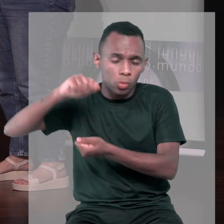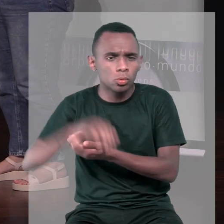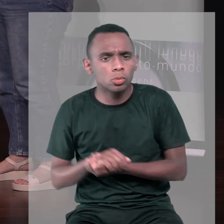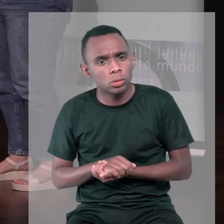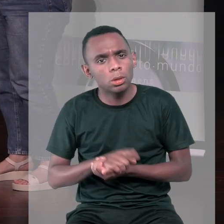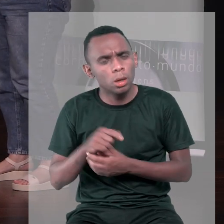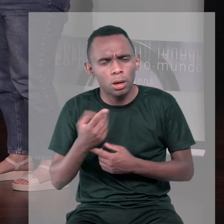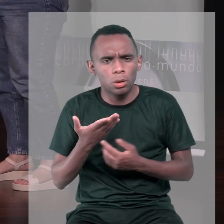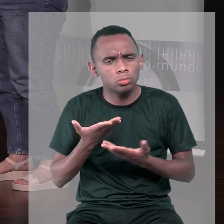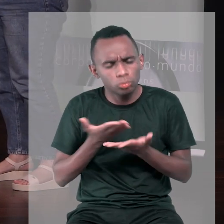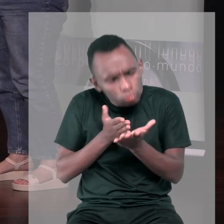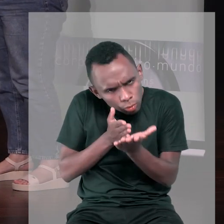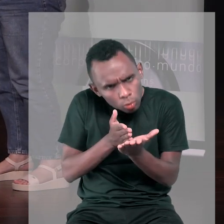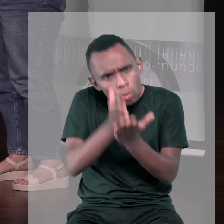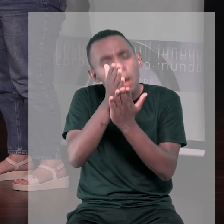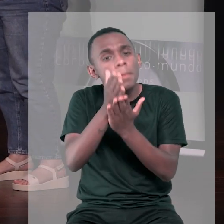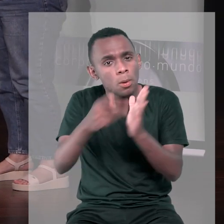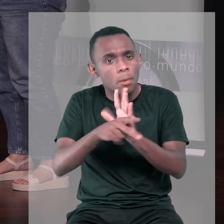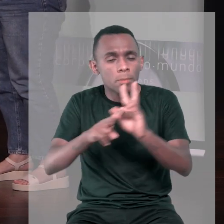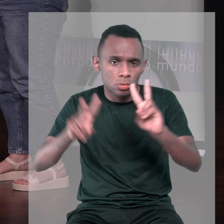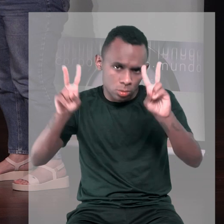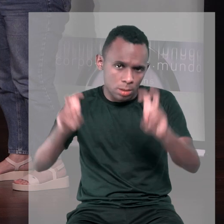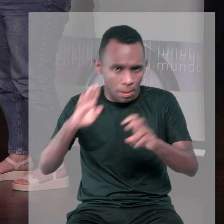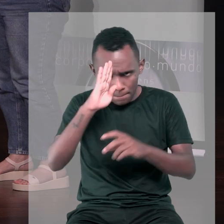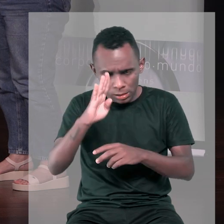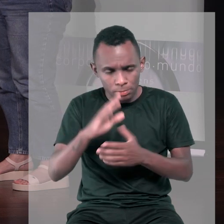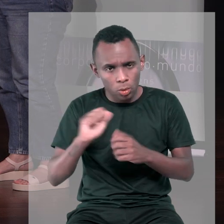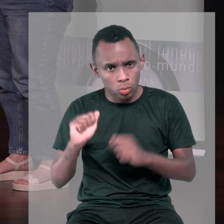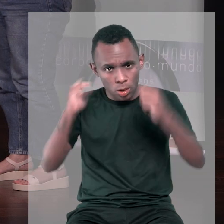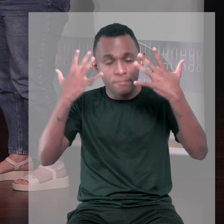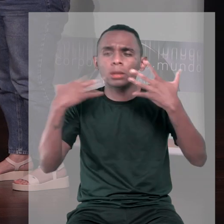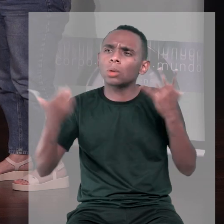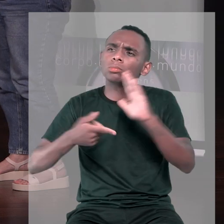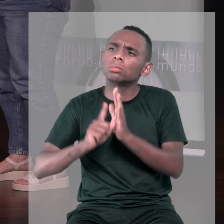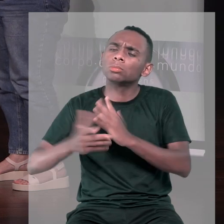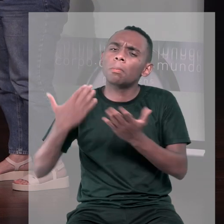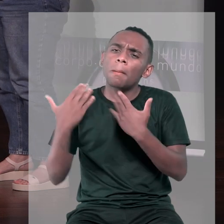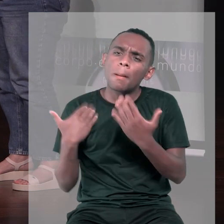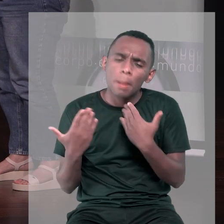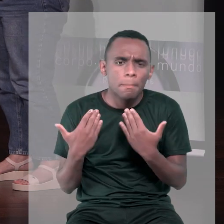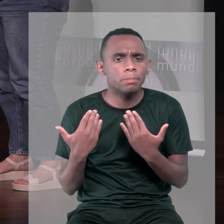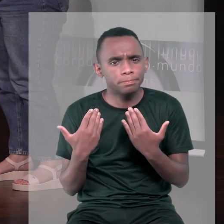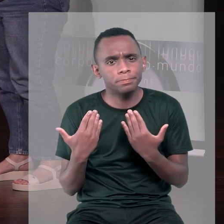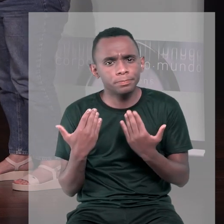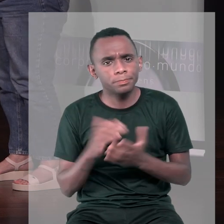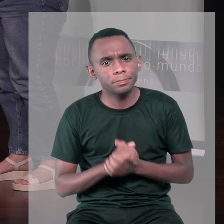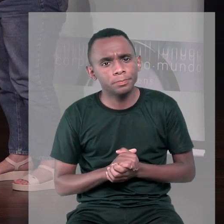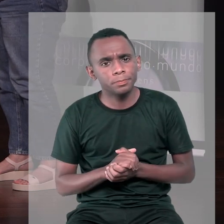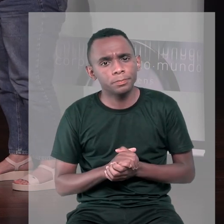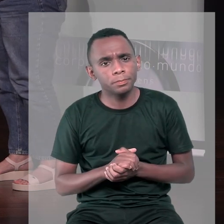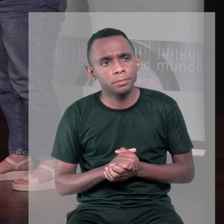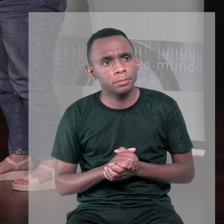levantei essa questão, e o que eu escrevi resulta, não é, dessa pergunta. Eu levantei